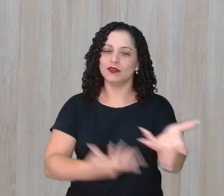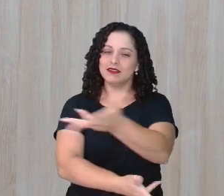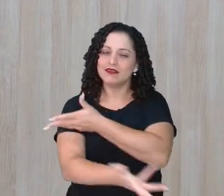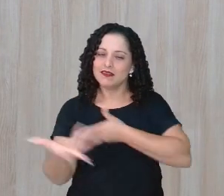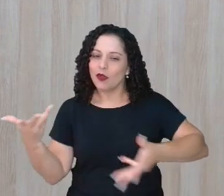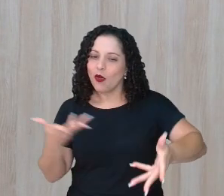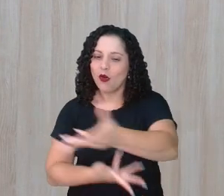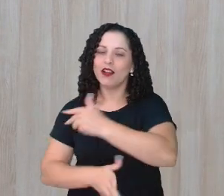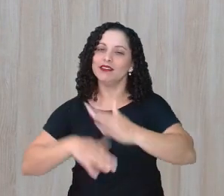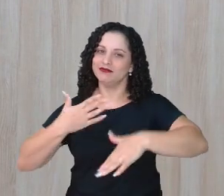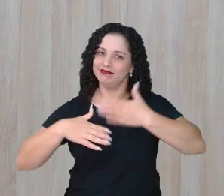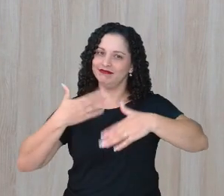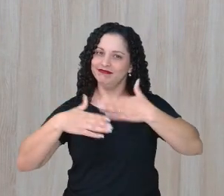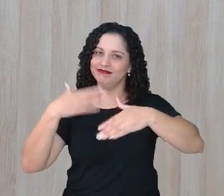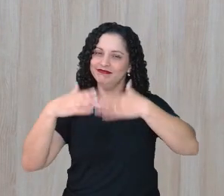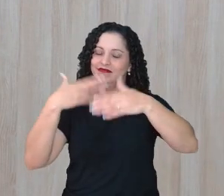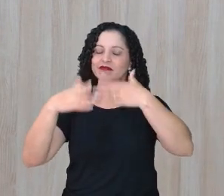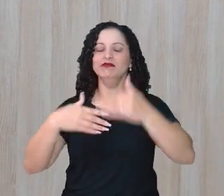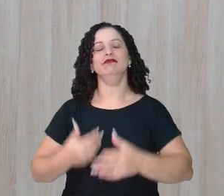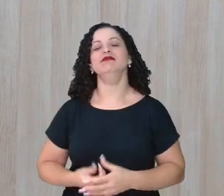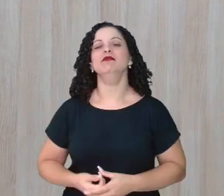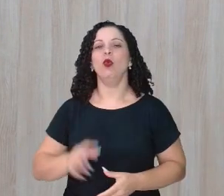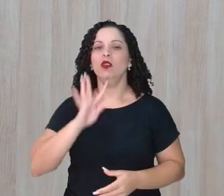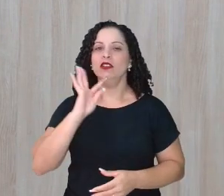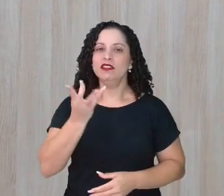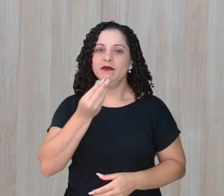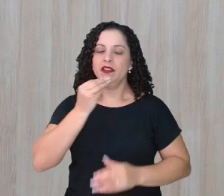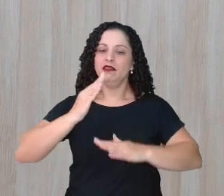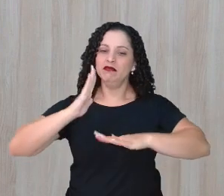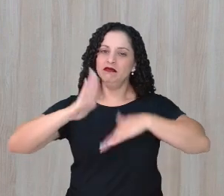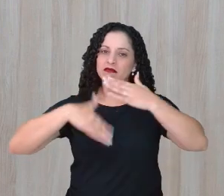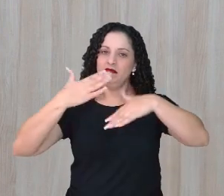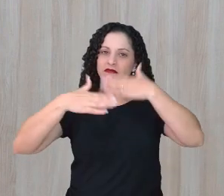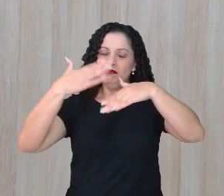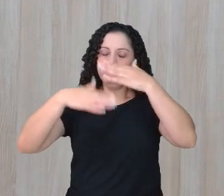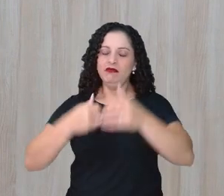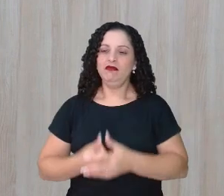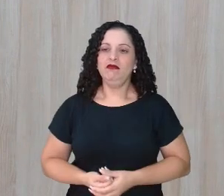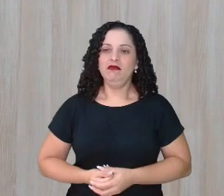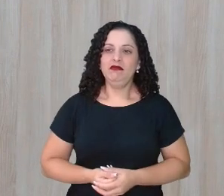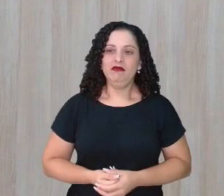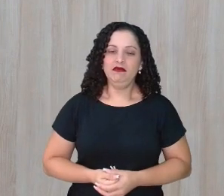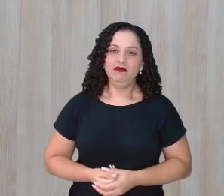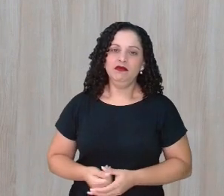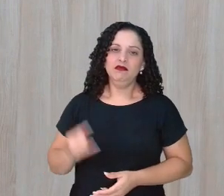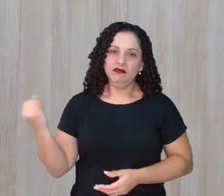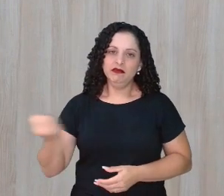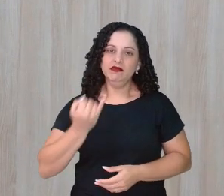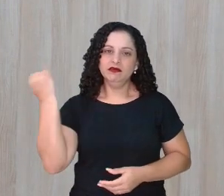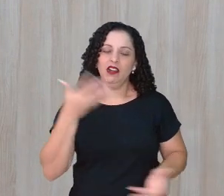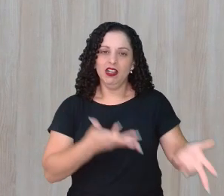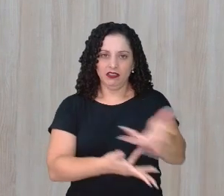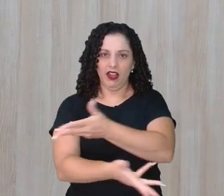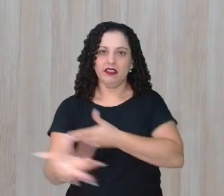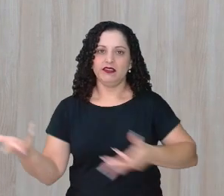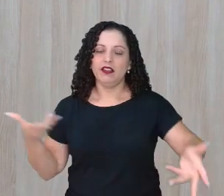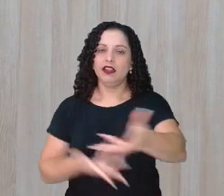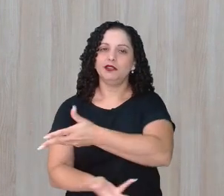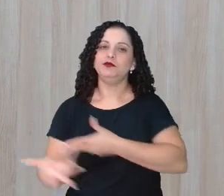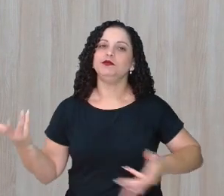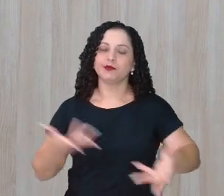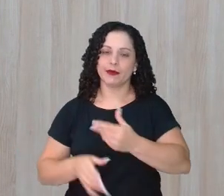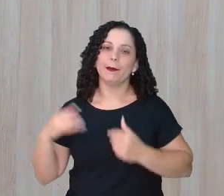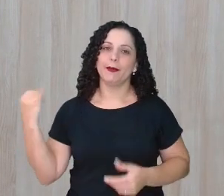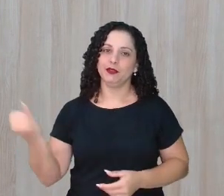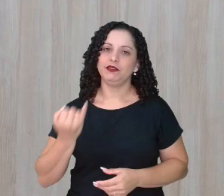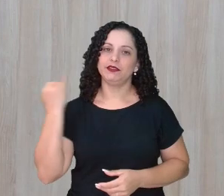que é muito importante, por isso que a gente fala, sempre dessa interação, o quanto é importante, o quanto é fundamental, porque